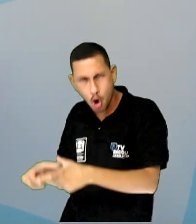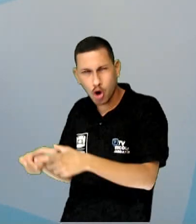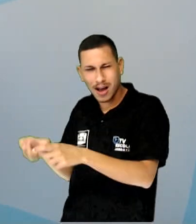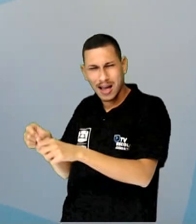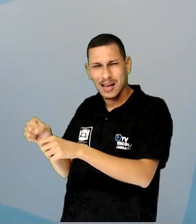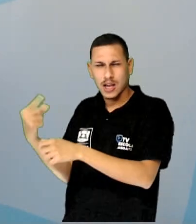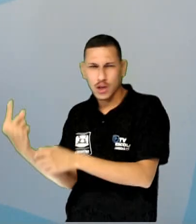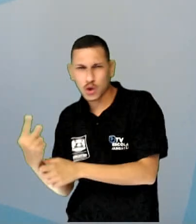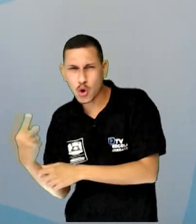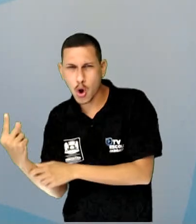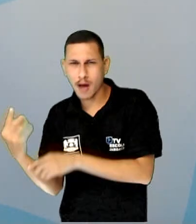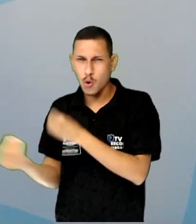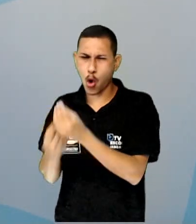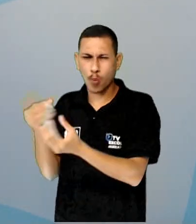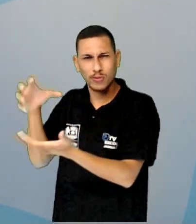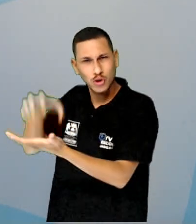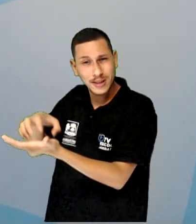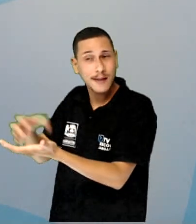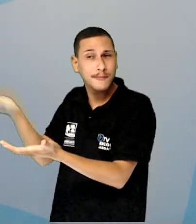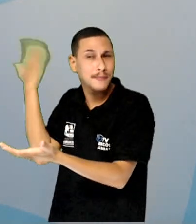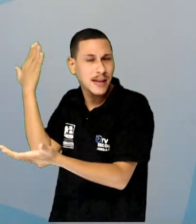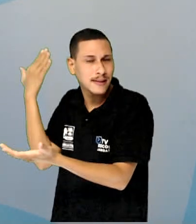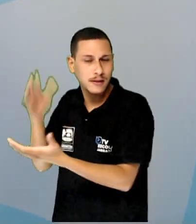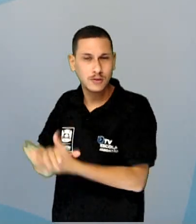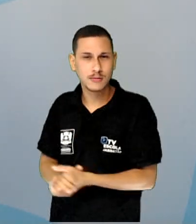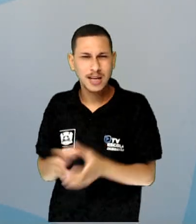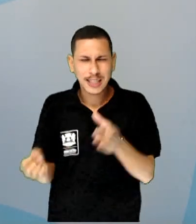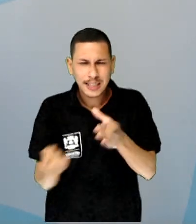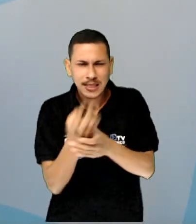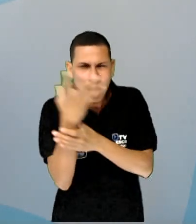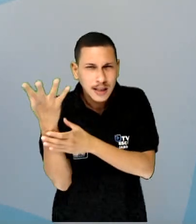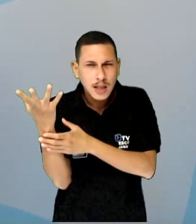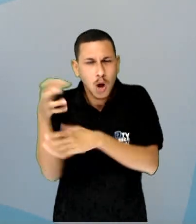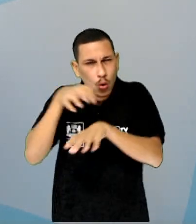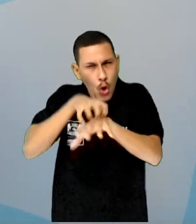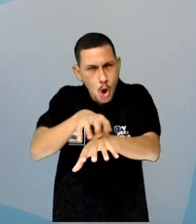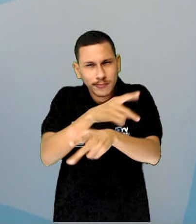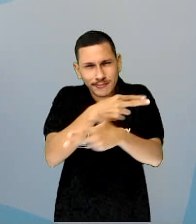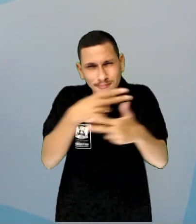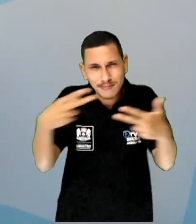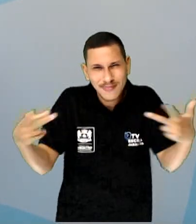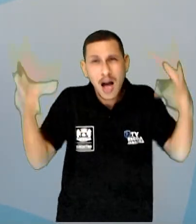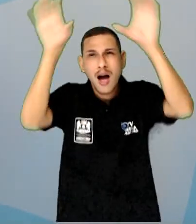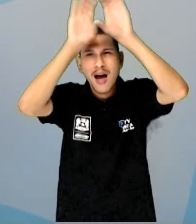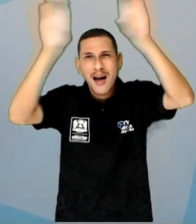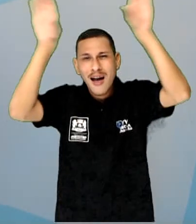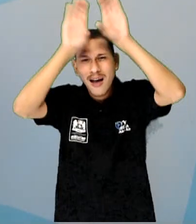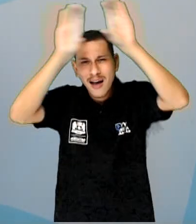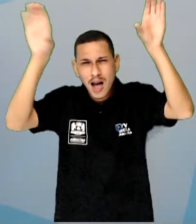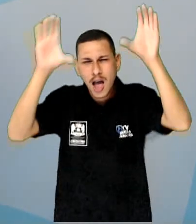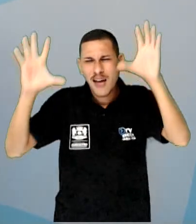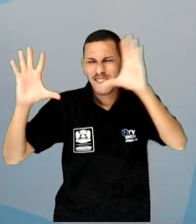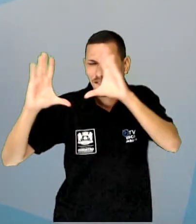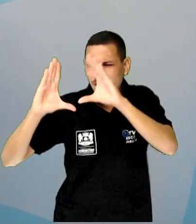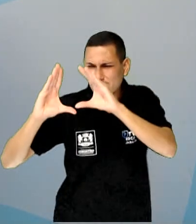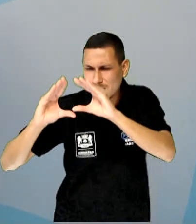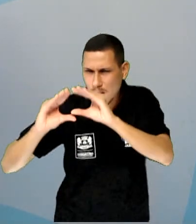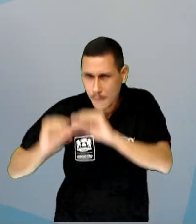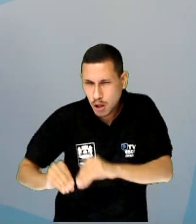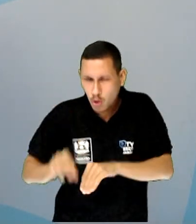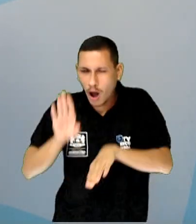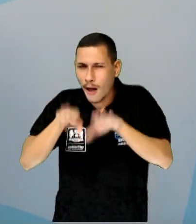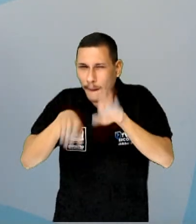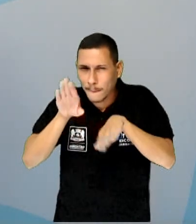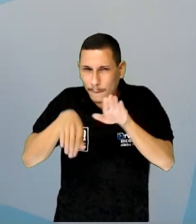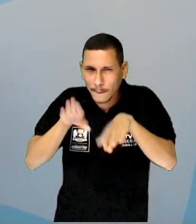os grandes centros da época. O aparecimento do transporte aéreo diminuiu a dependência do transporte marítimo.